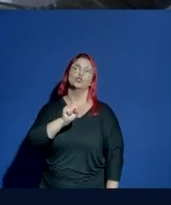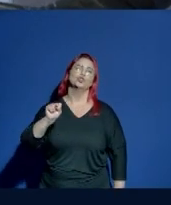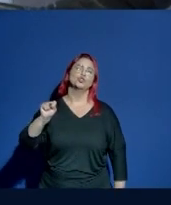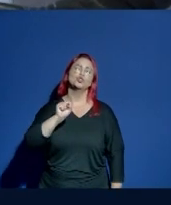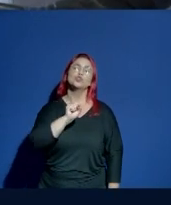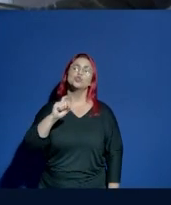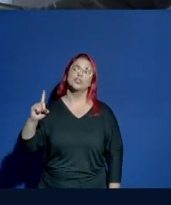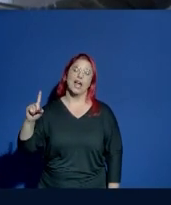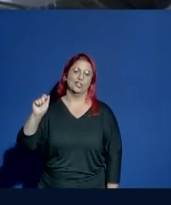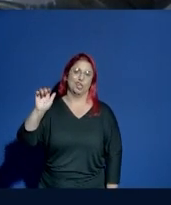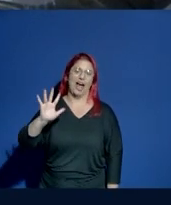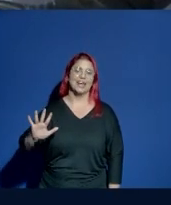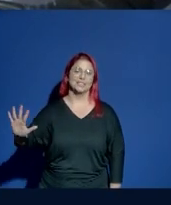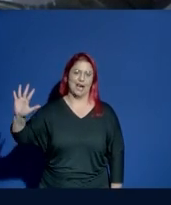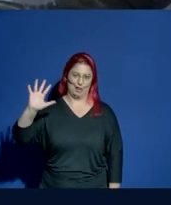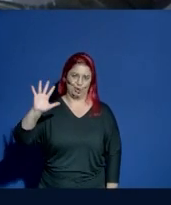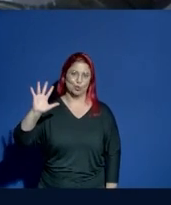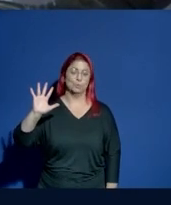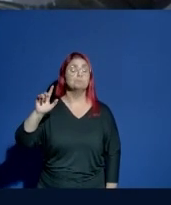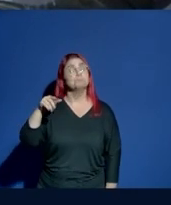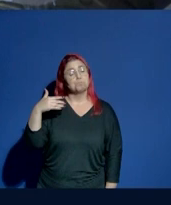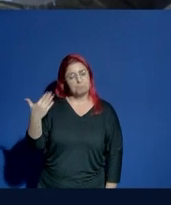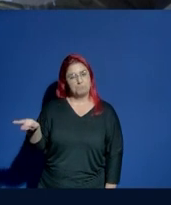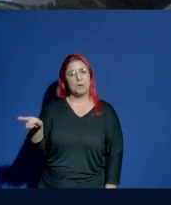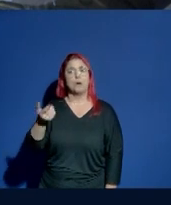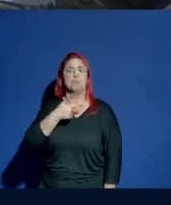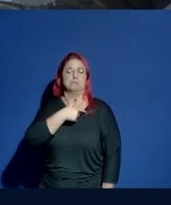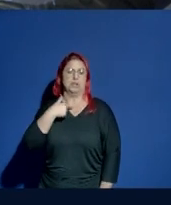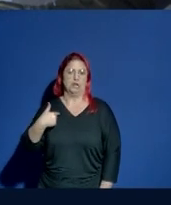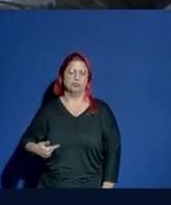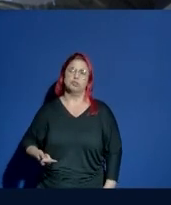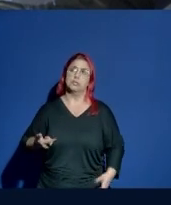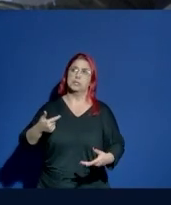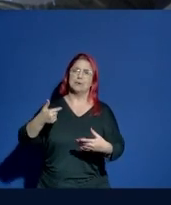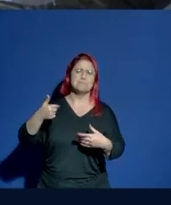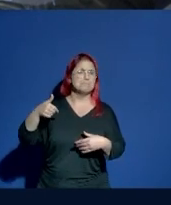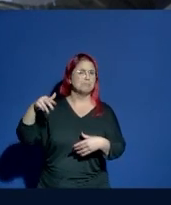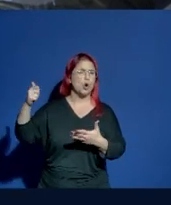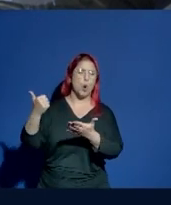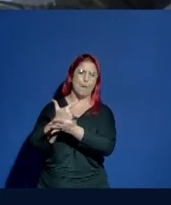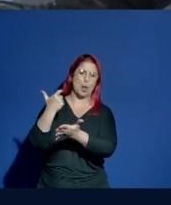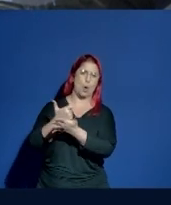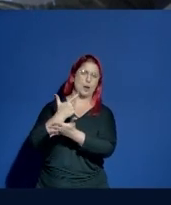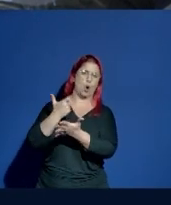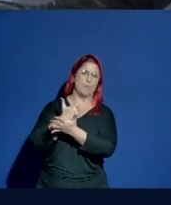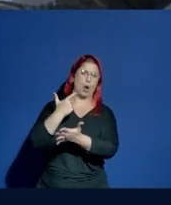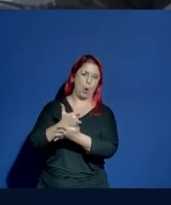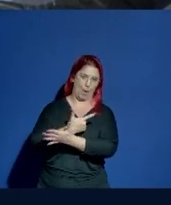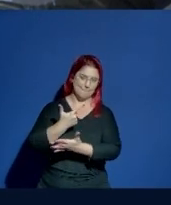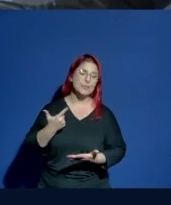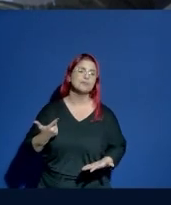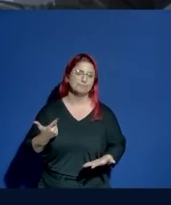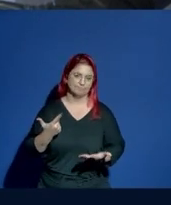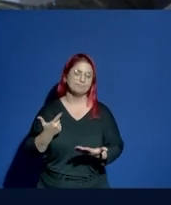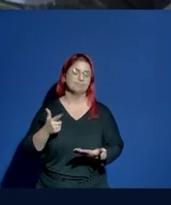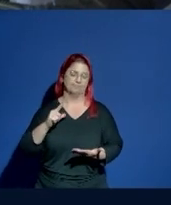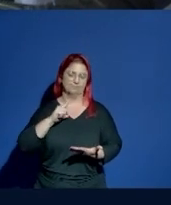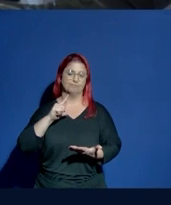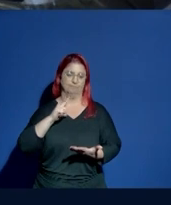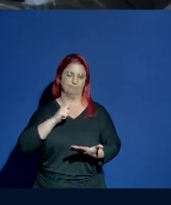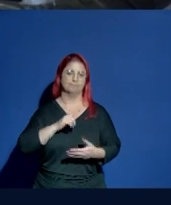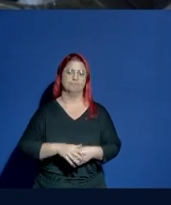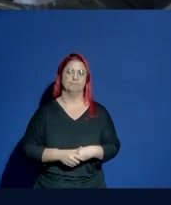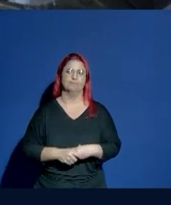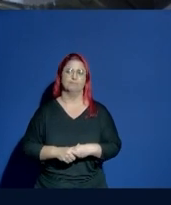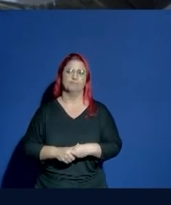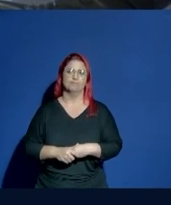a grande demandadora aí de proteína, que foi um evento recente e bastante forte,